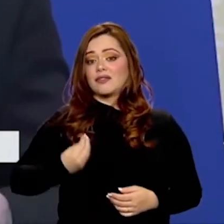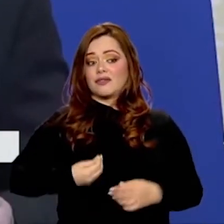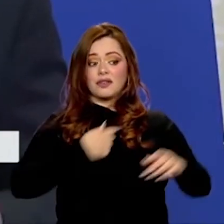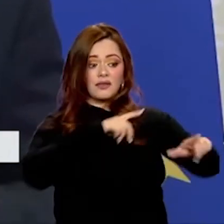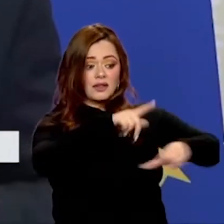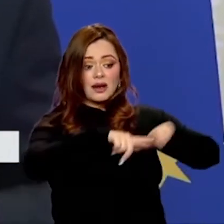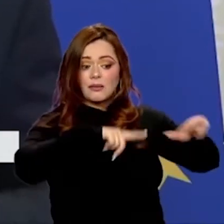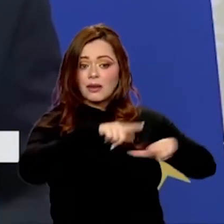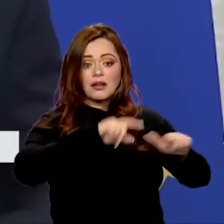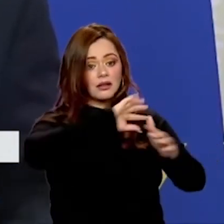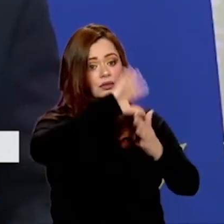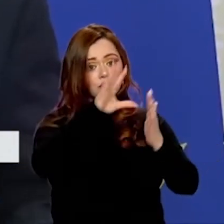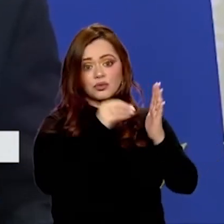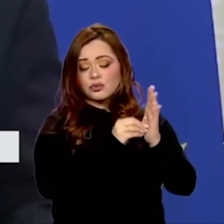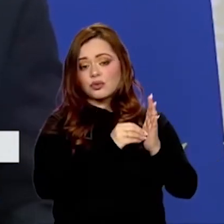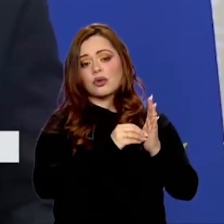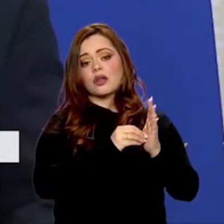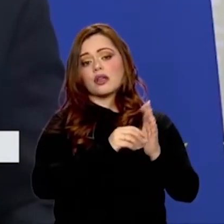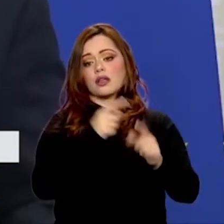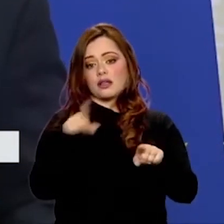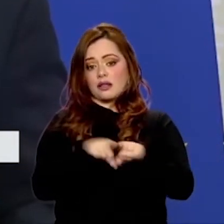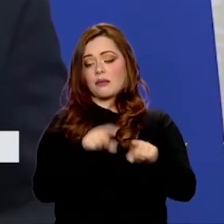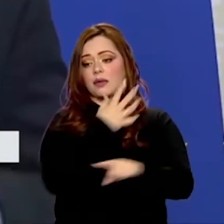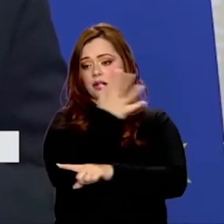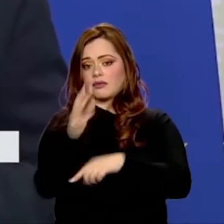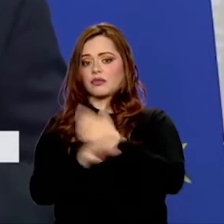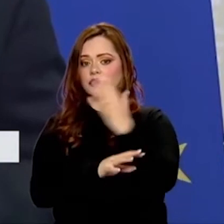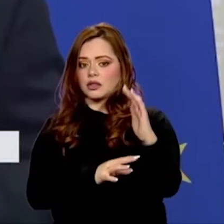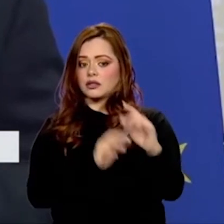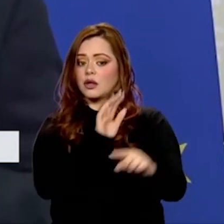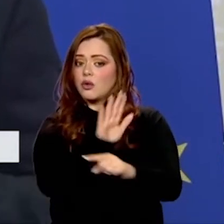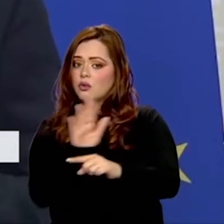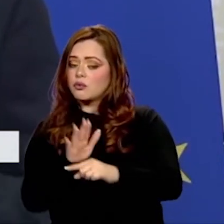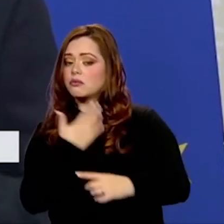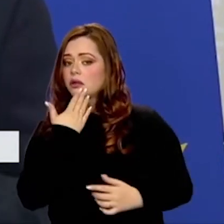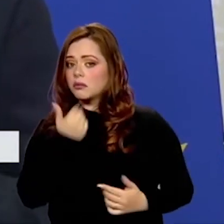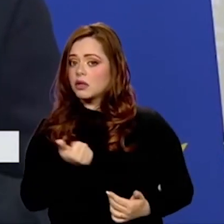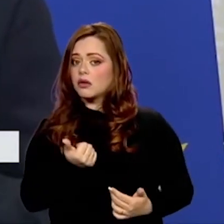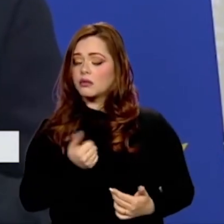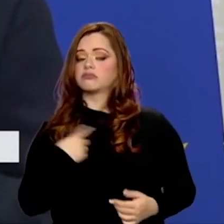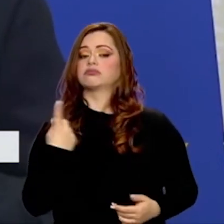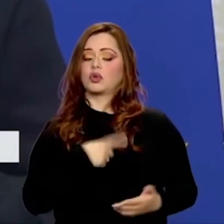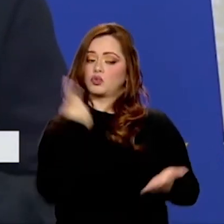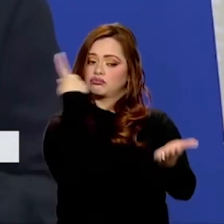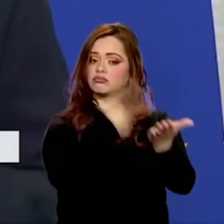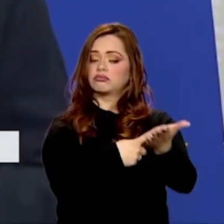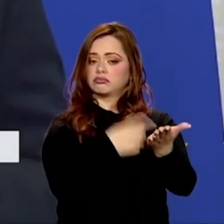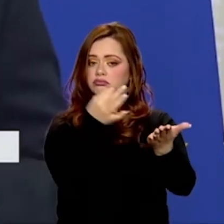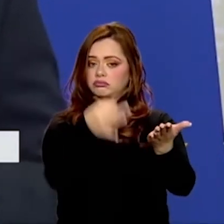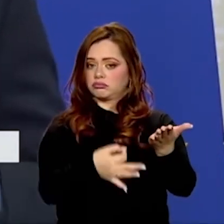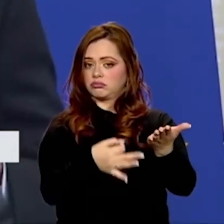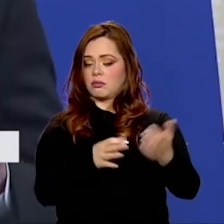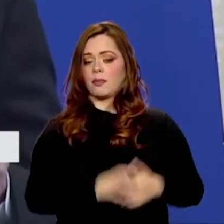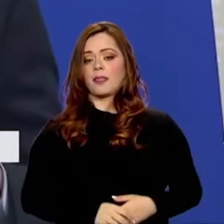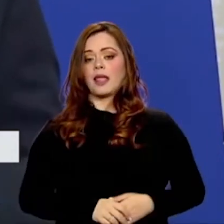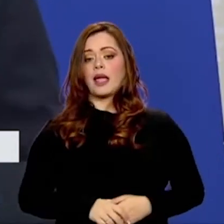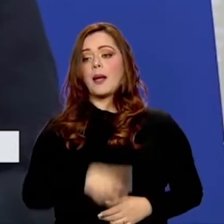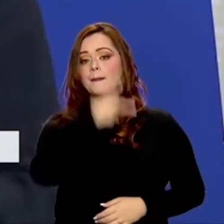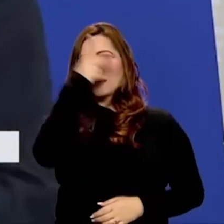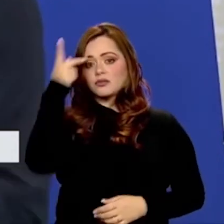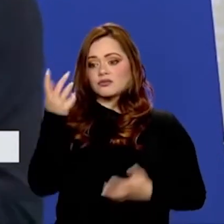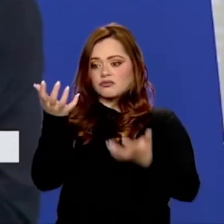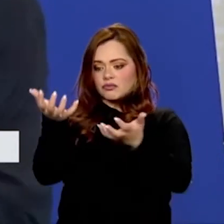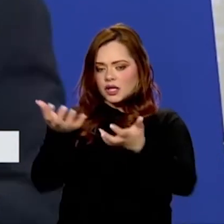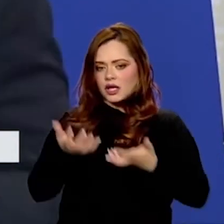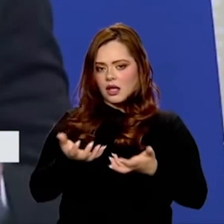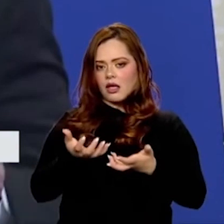e na floresta sejam bem tratados. Por isso é que nós assumimos esse compromisso. E quem quiser contribuir com o